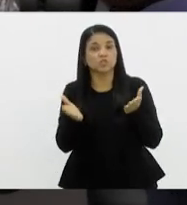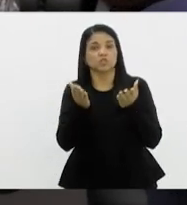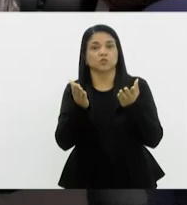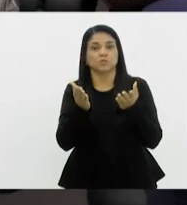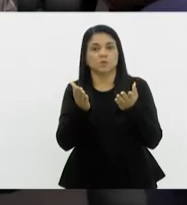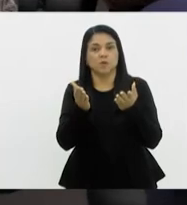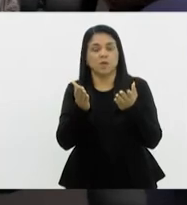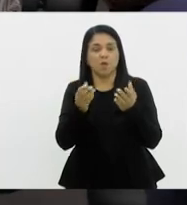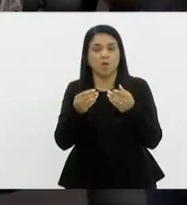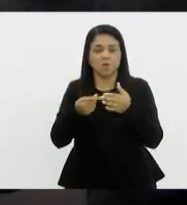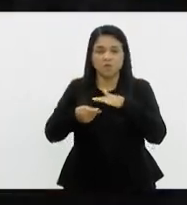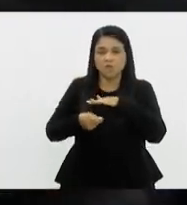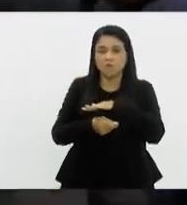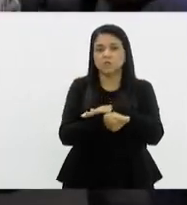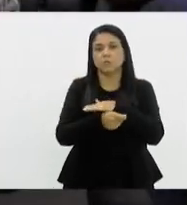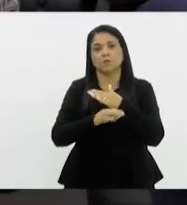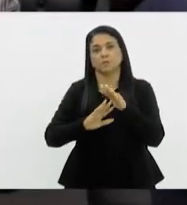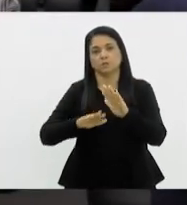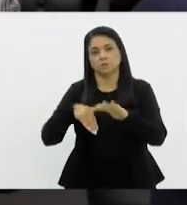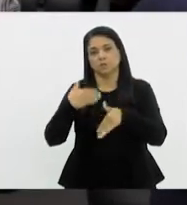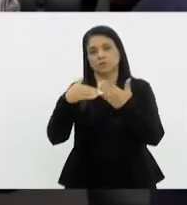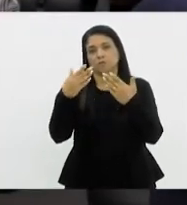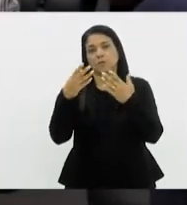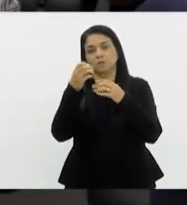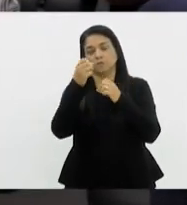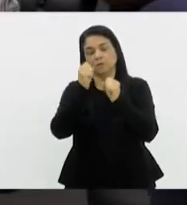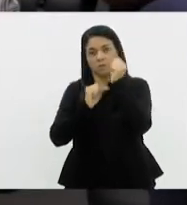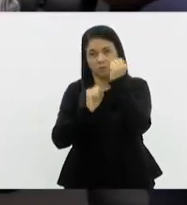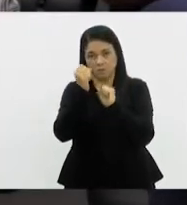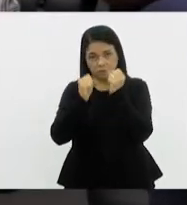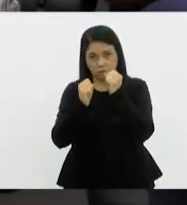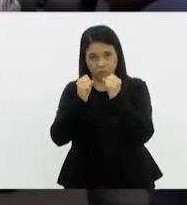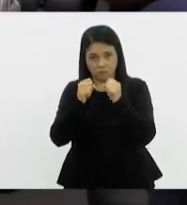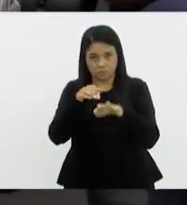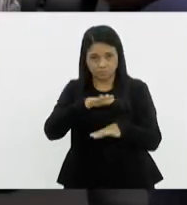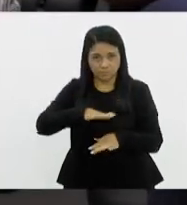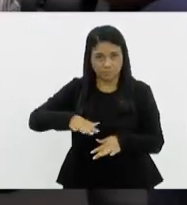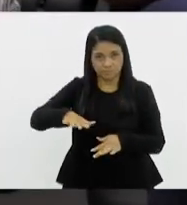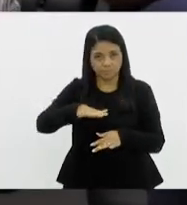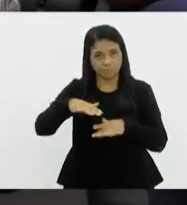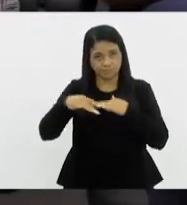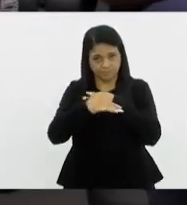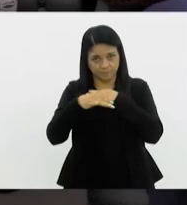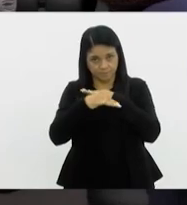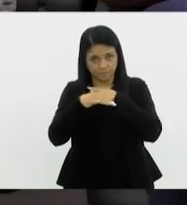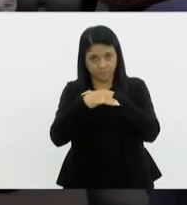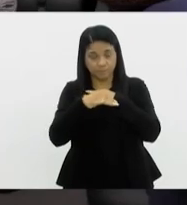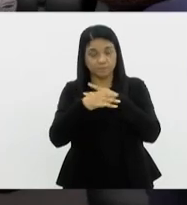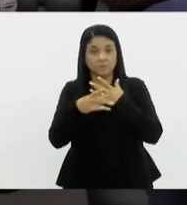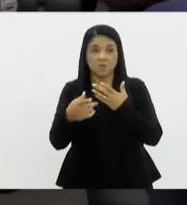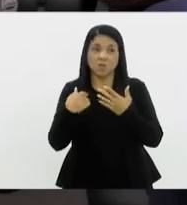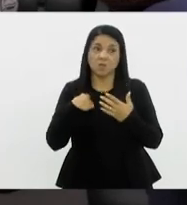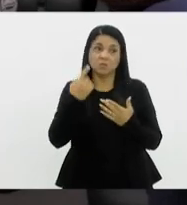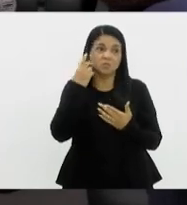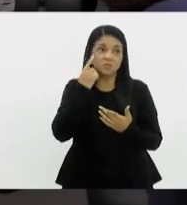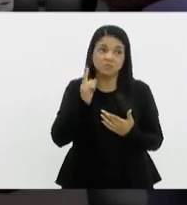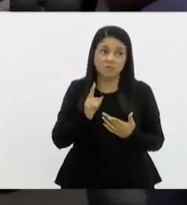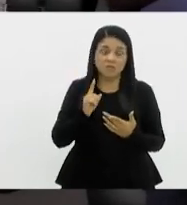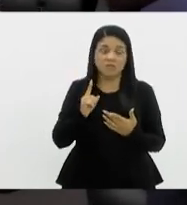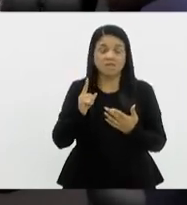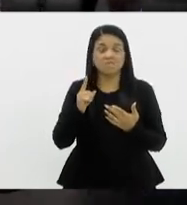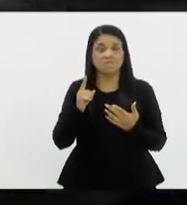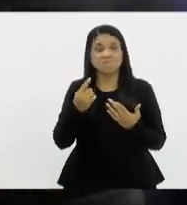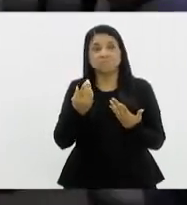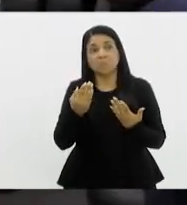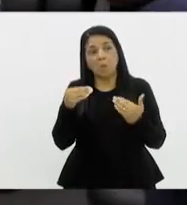o investimento, o desenvolvimento da indústria local. Eu não sei qual seria a natureza da